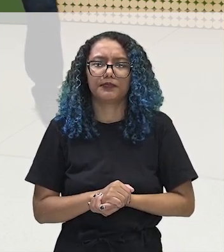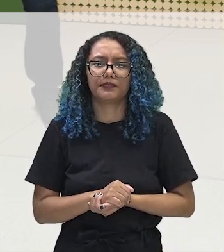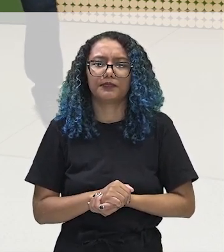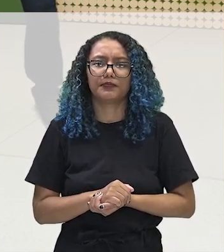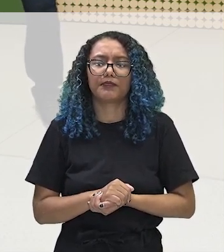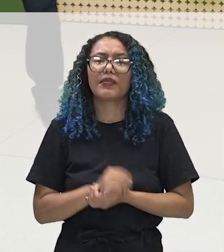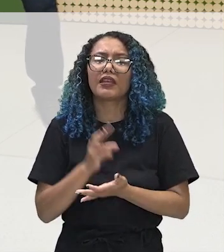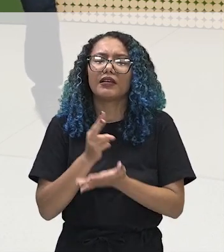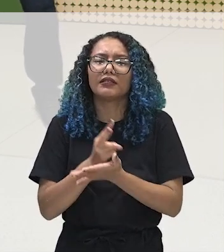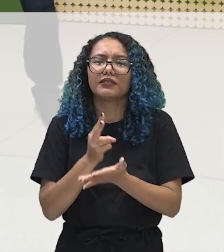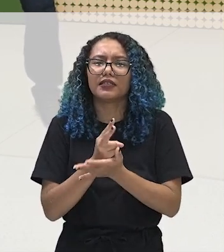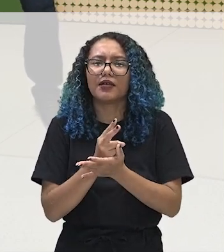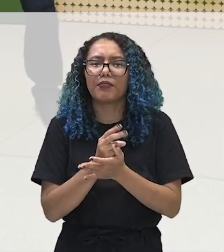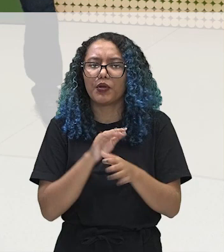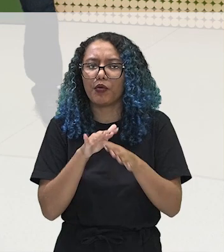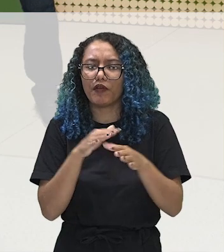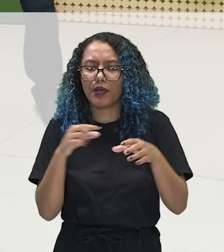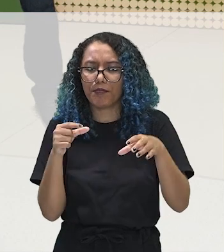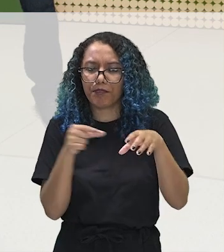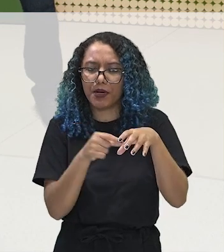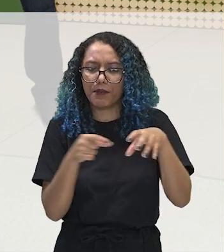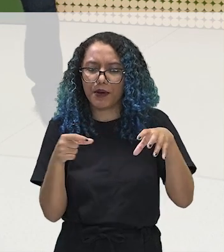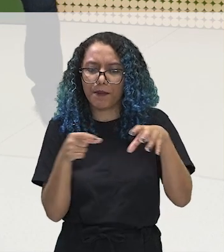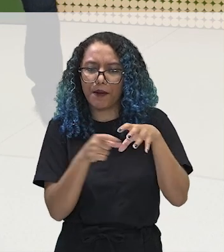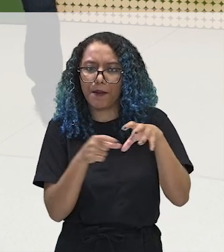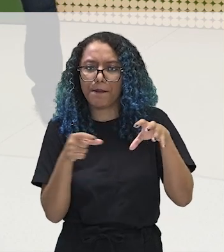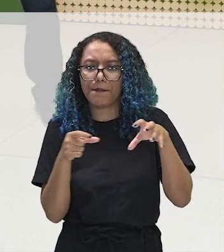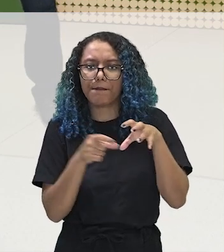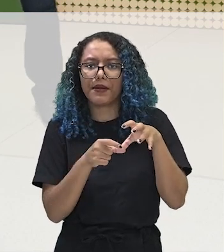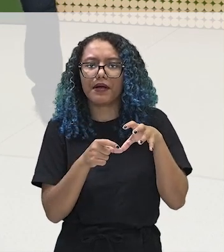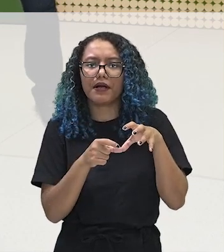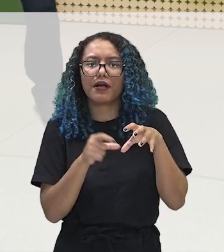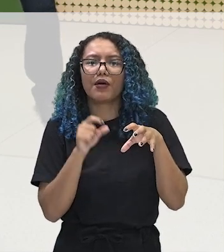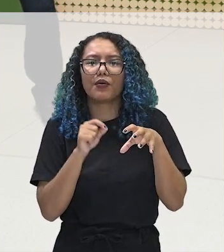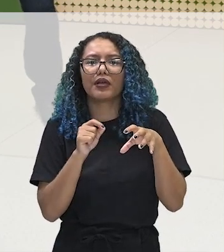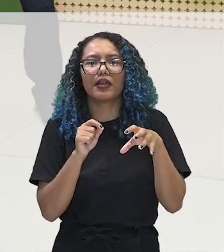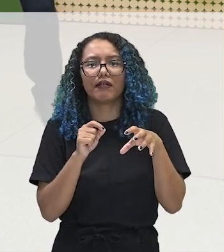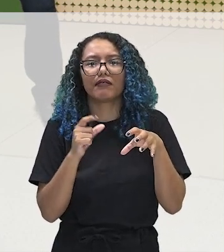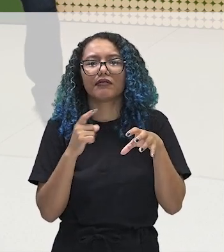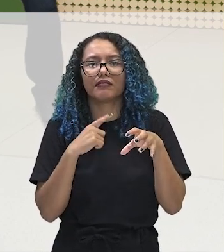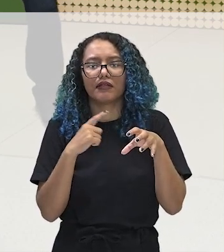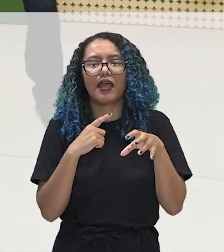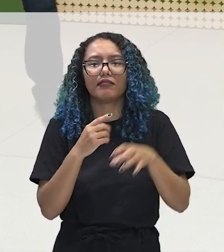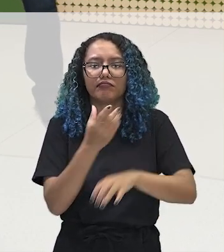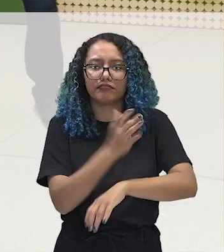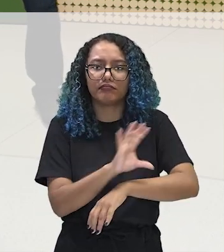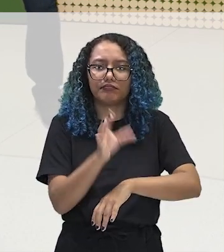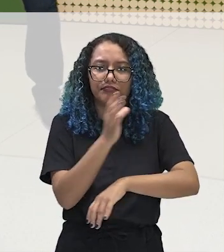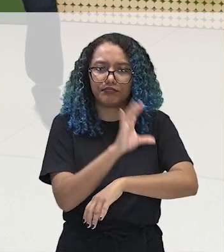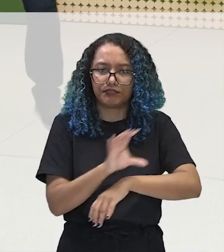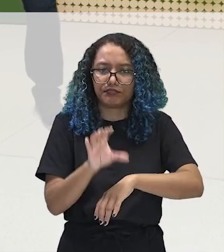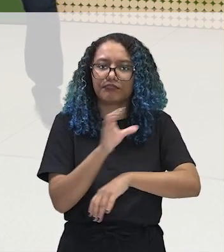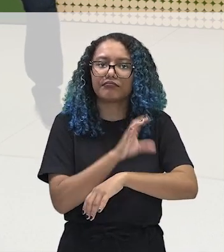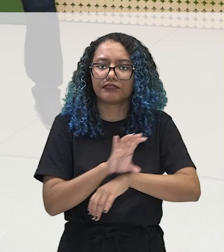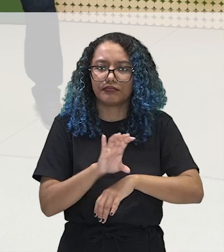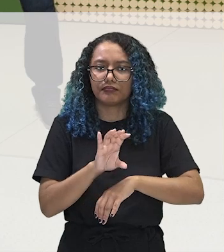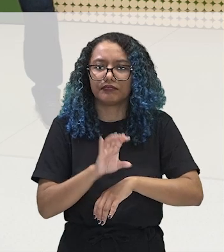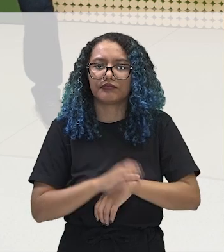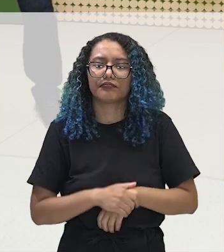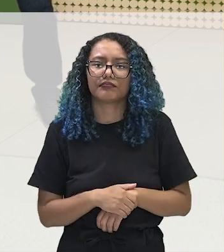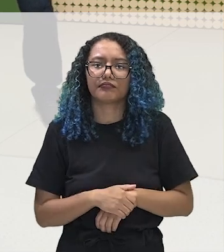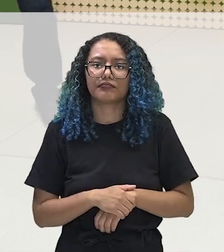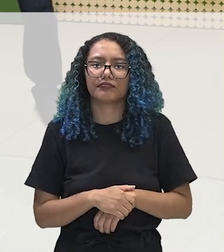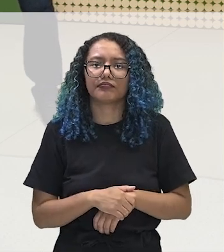eu movimentar o ímã, eu vou ter a geração de uma corrente elétrica.